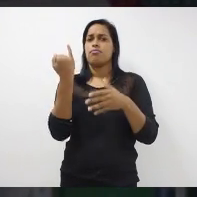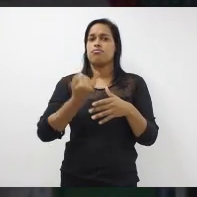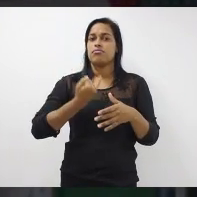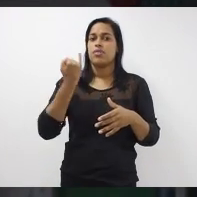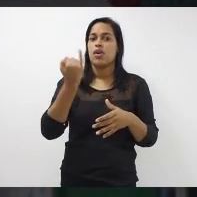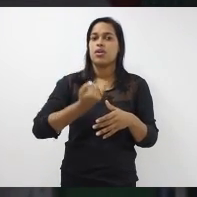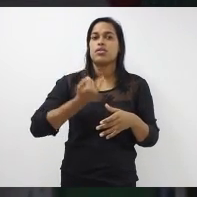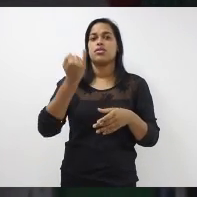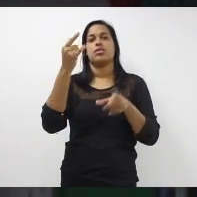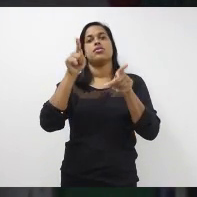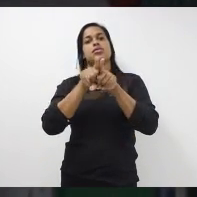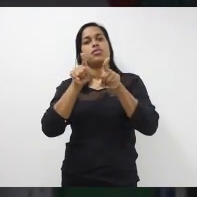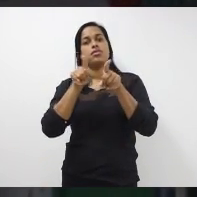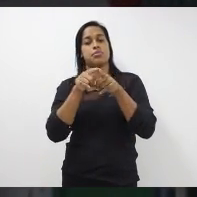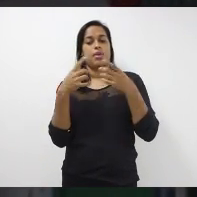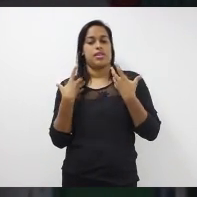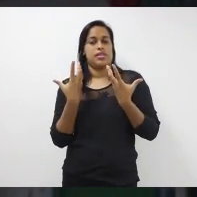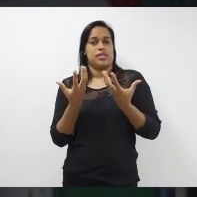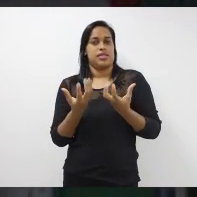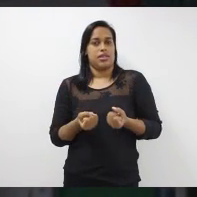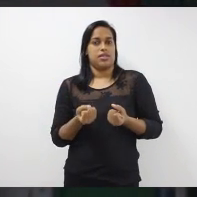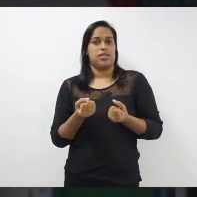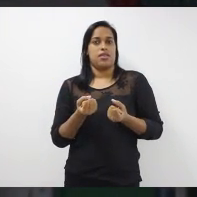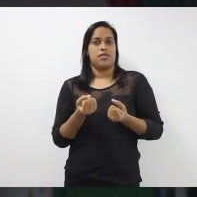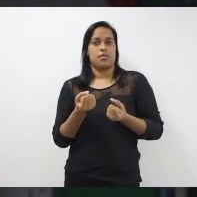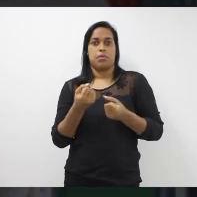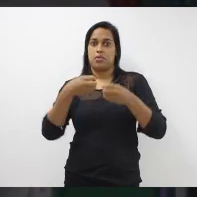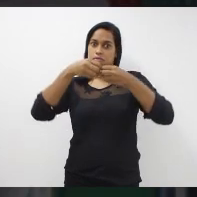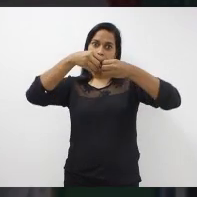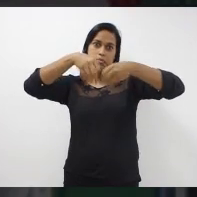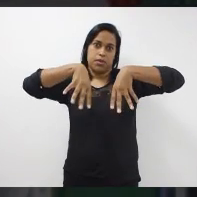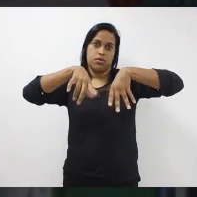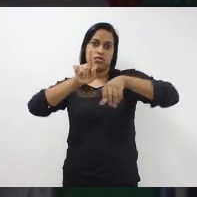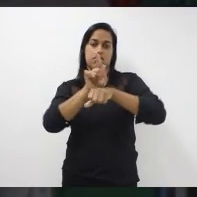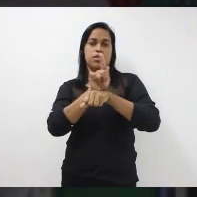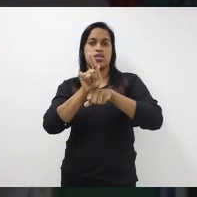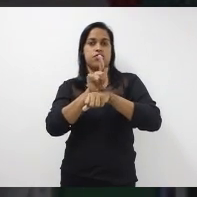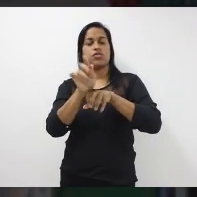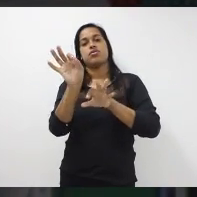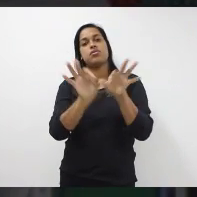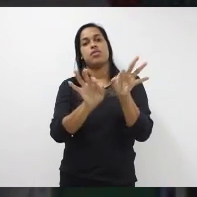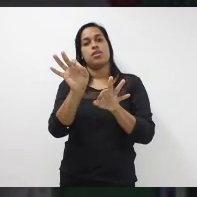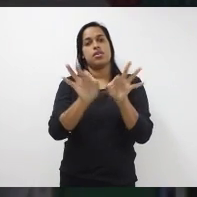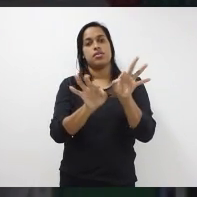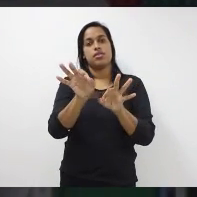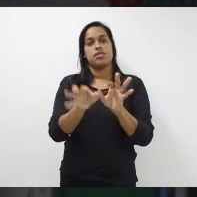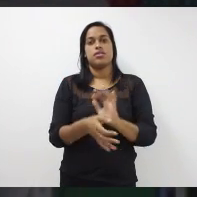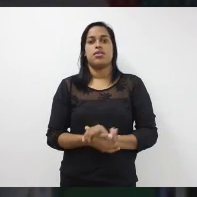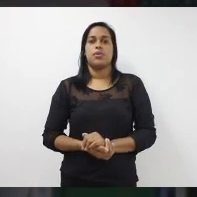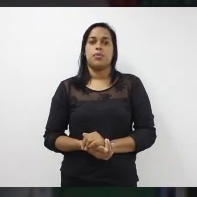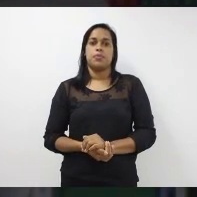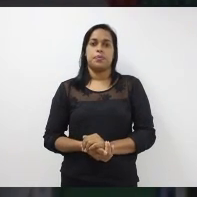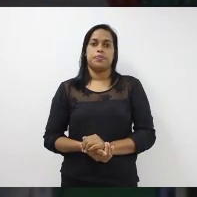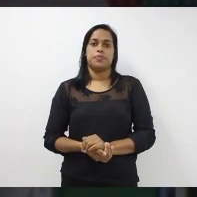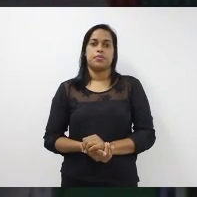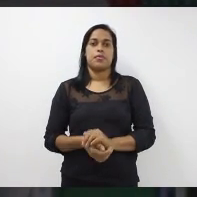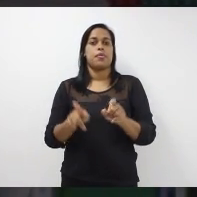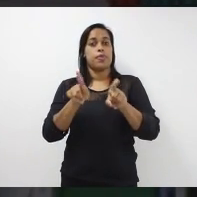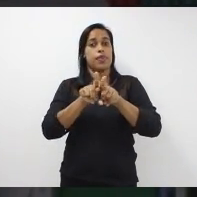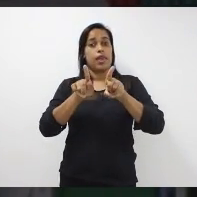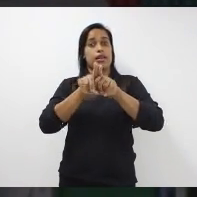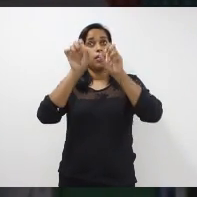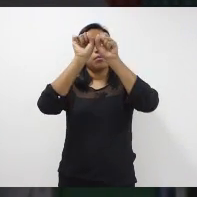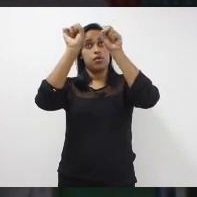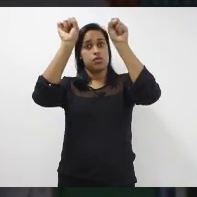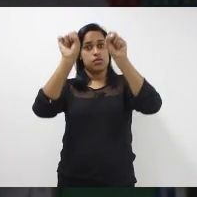também mantê-los em níveis aceitáveis para que não prejudique a gestão da organização. Quanto aos sistemas